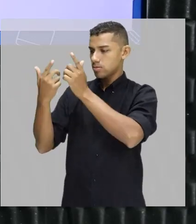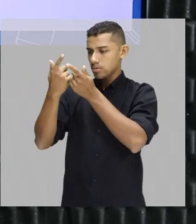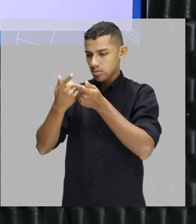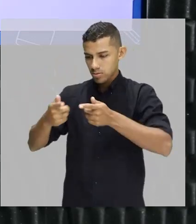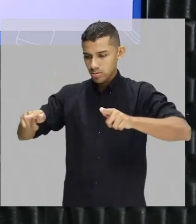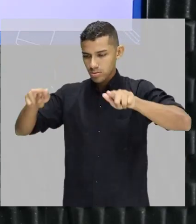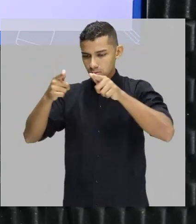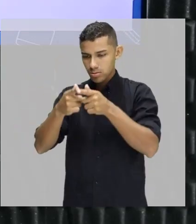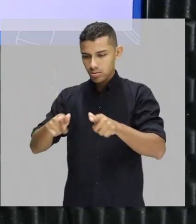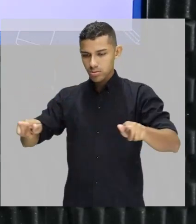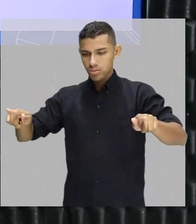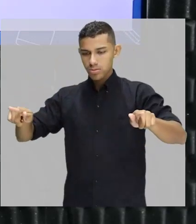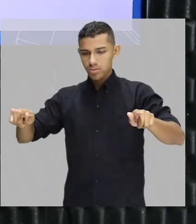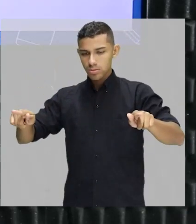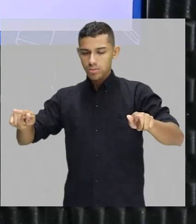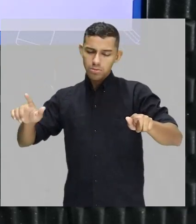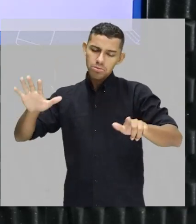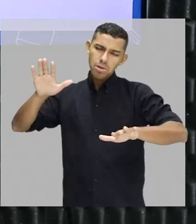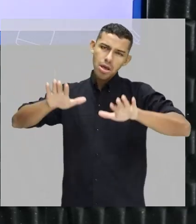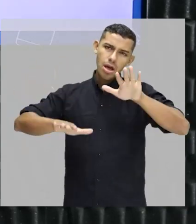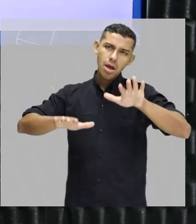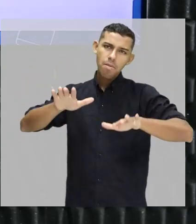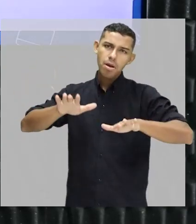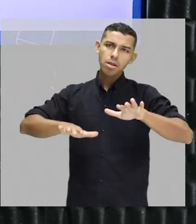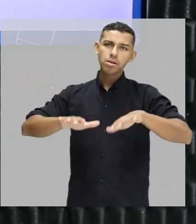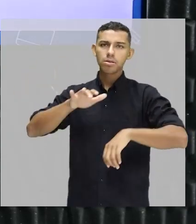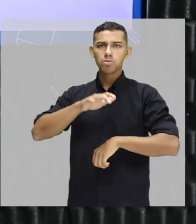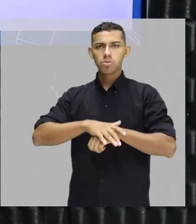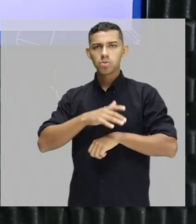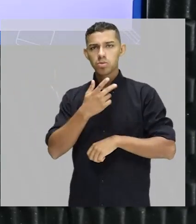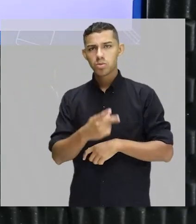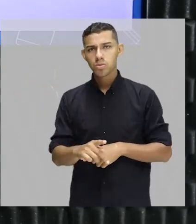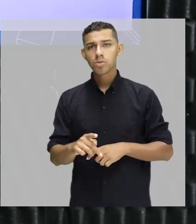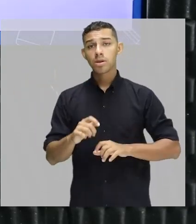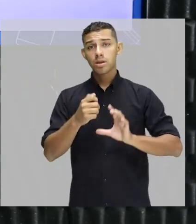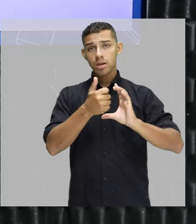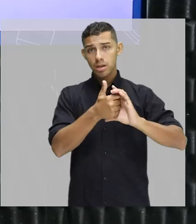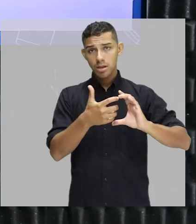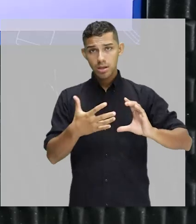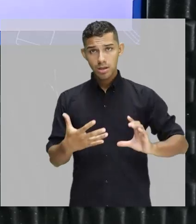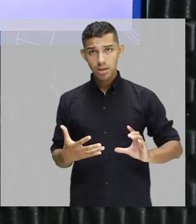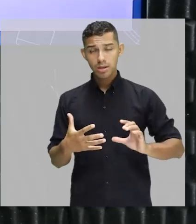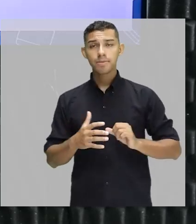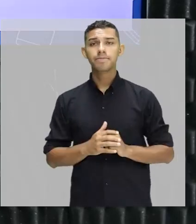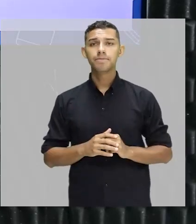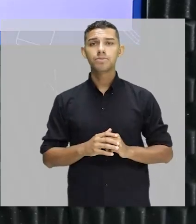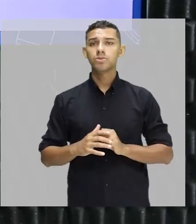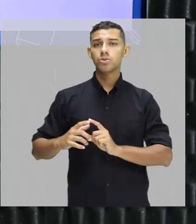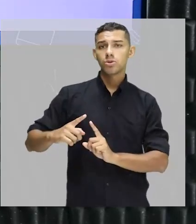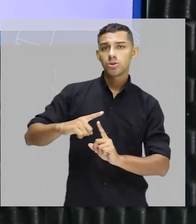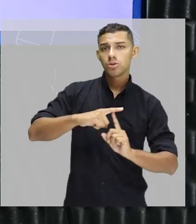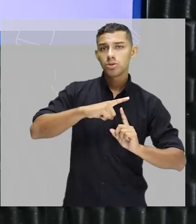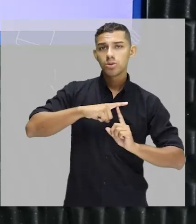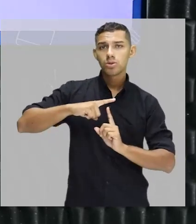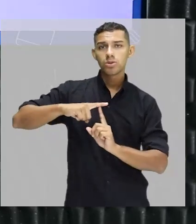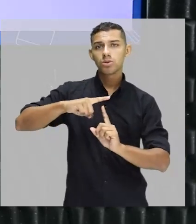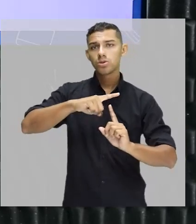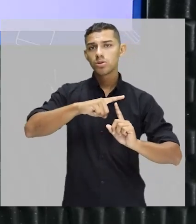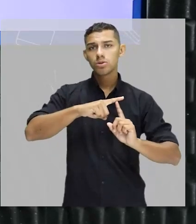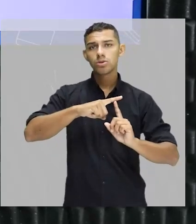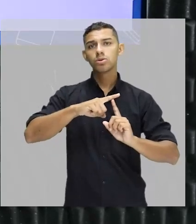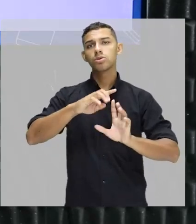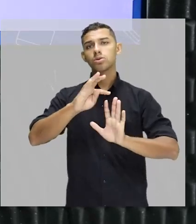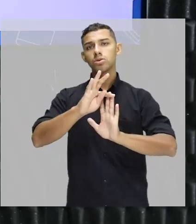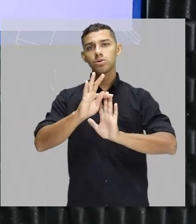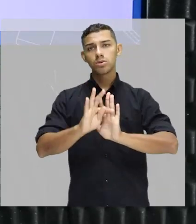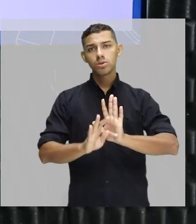suas características. A tipologia textual é analisada a partir da sua estrutura, observando também a